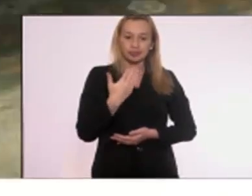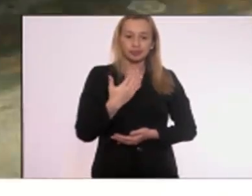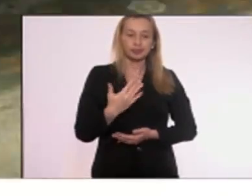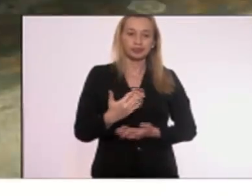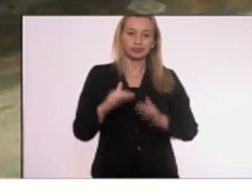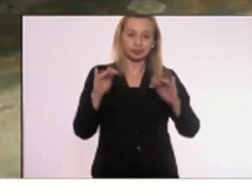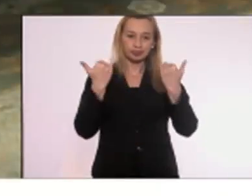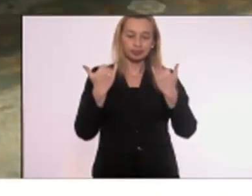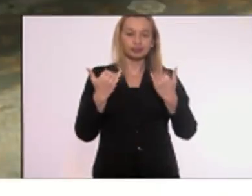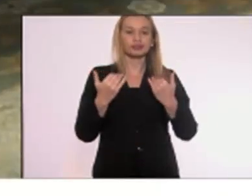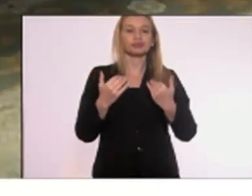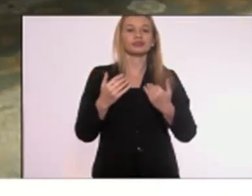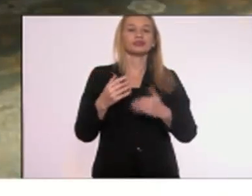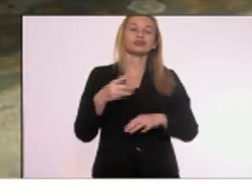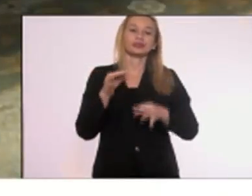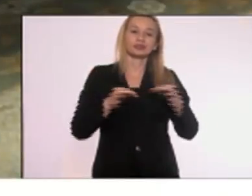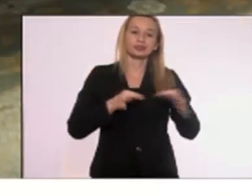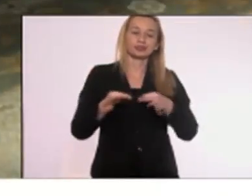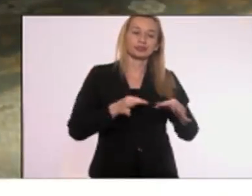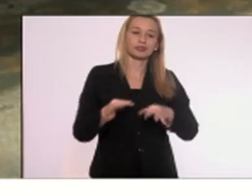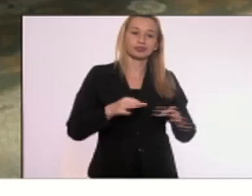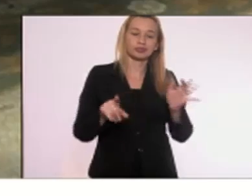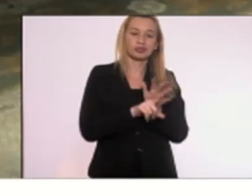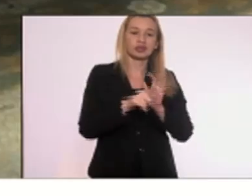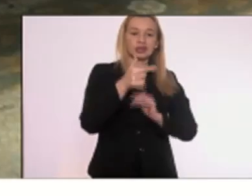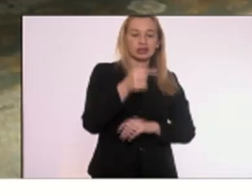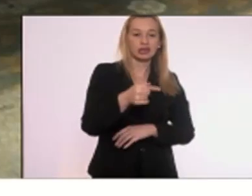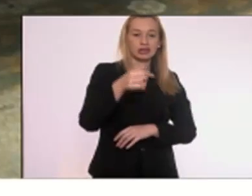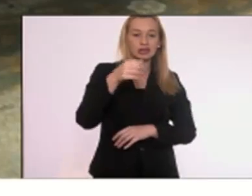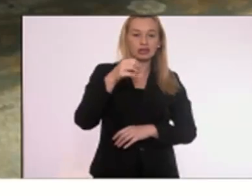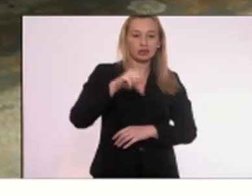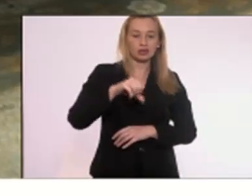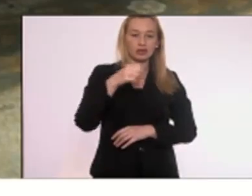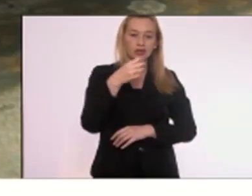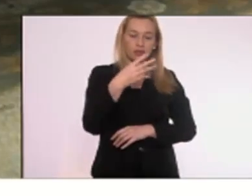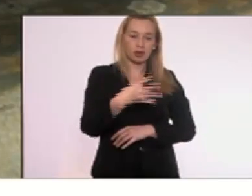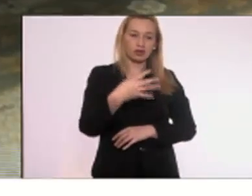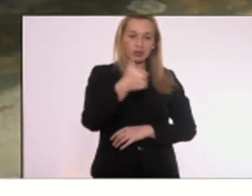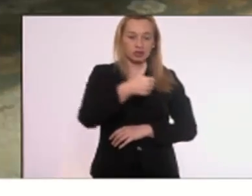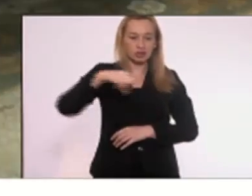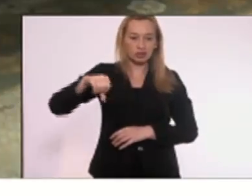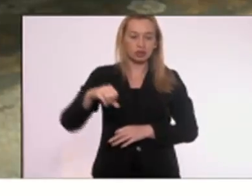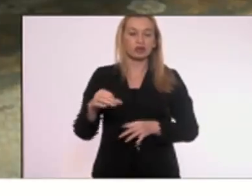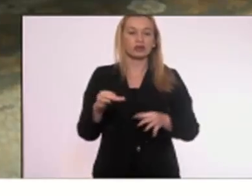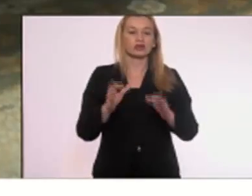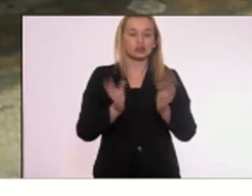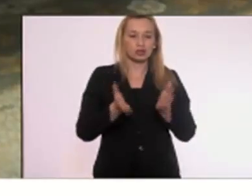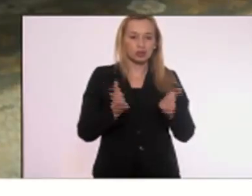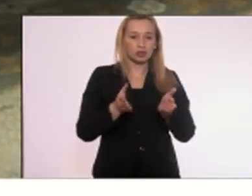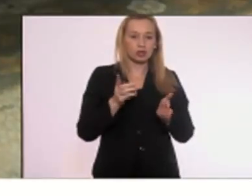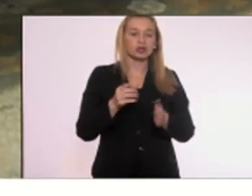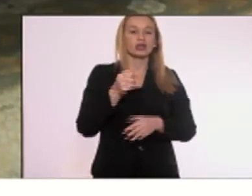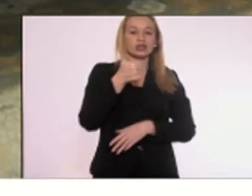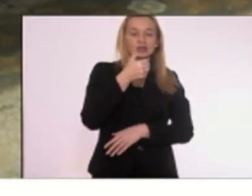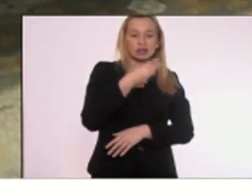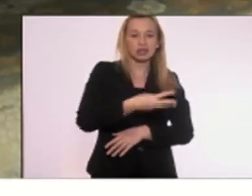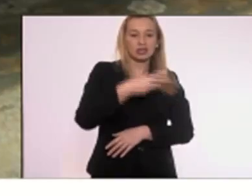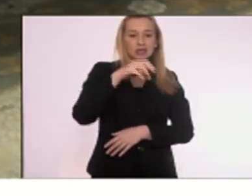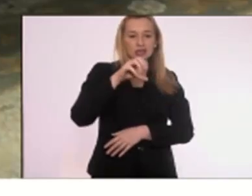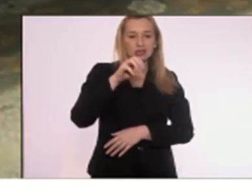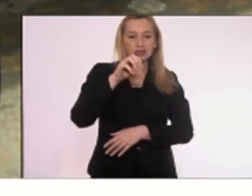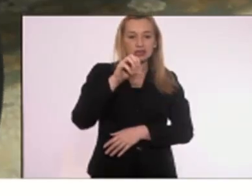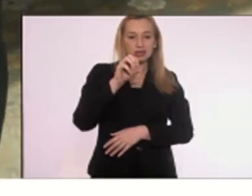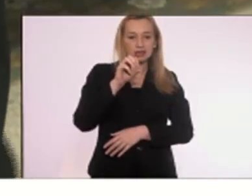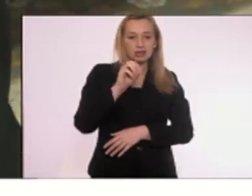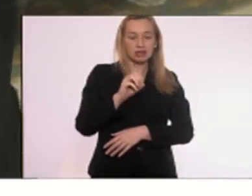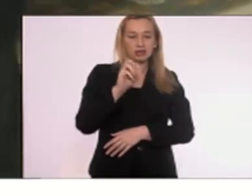projeto de lei 794/2019, que está em pauta no dia de hoje, ao projeto de lei 305/2019, de minha